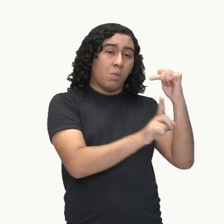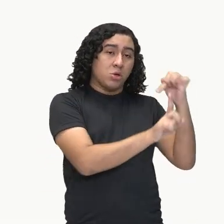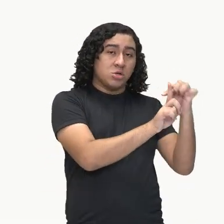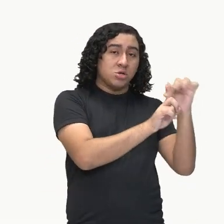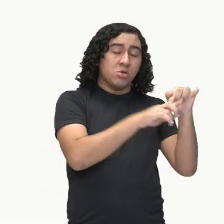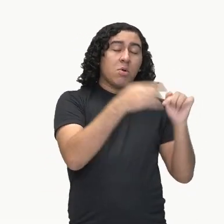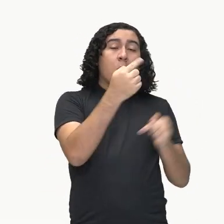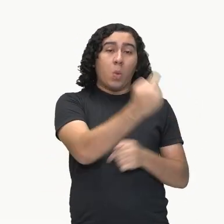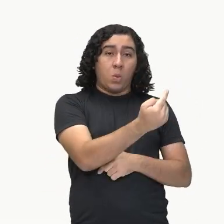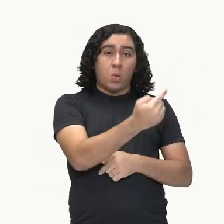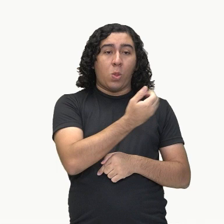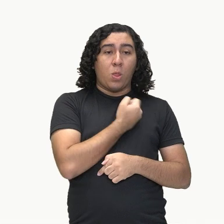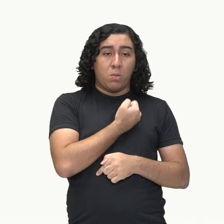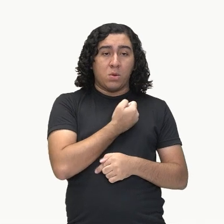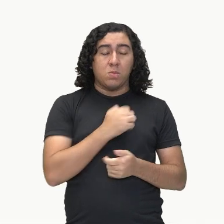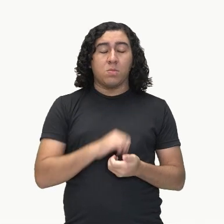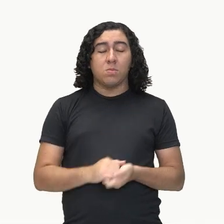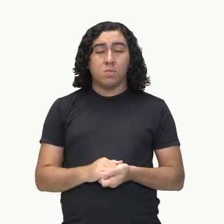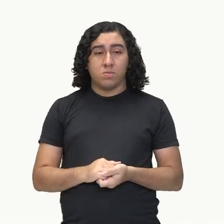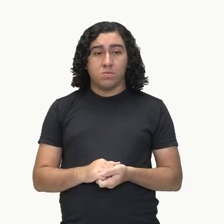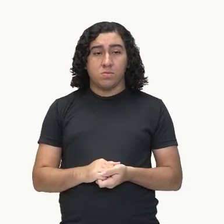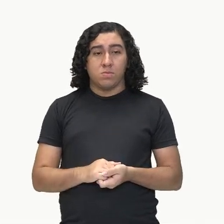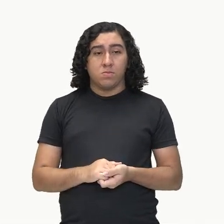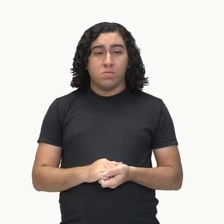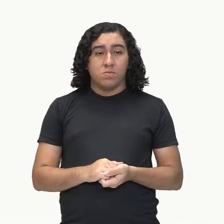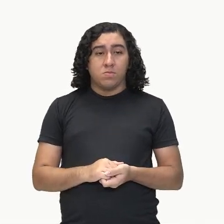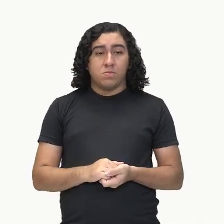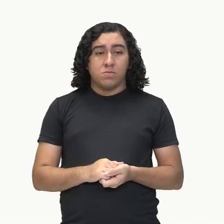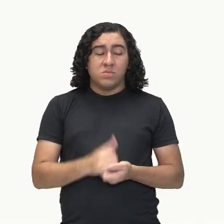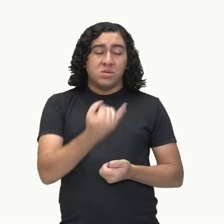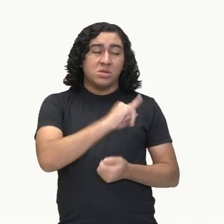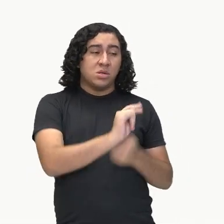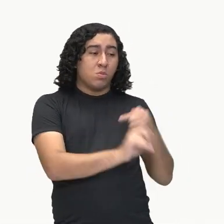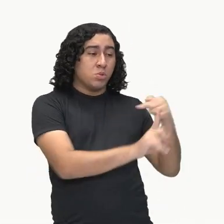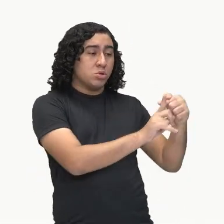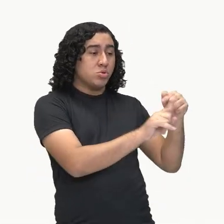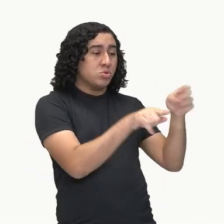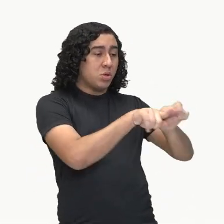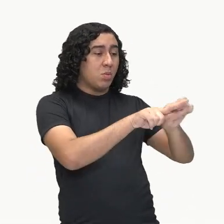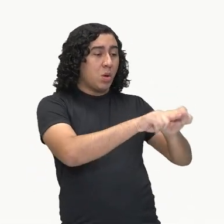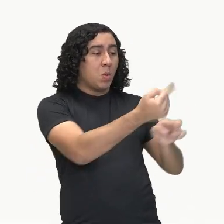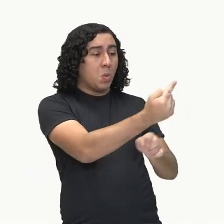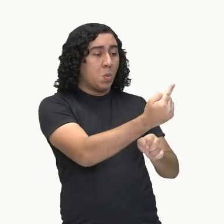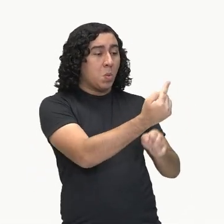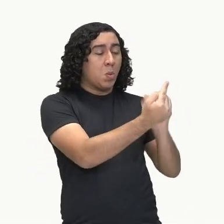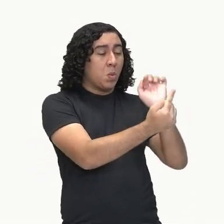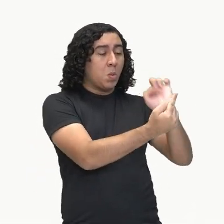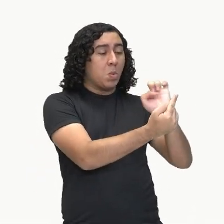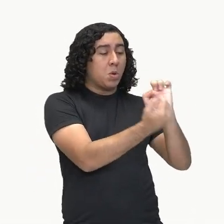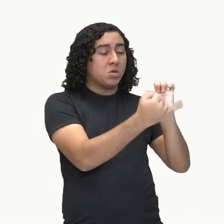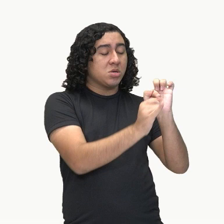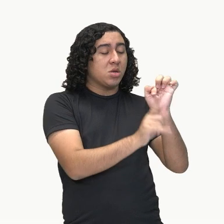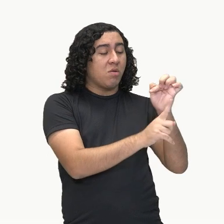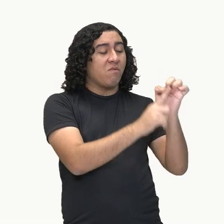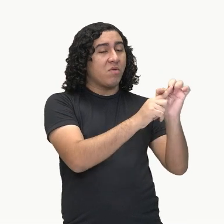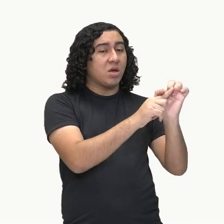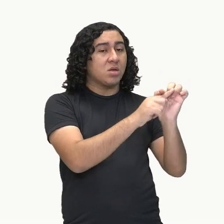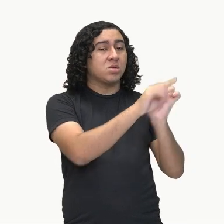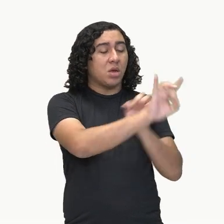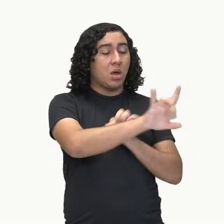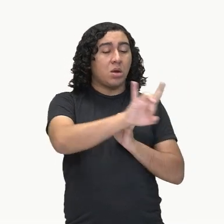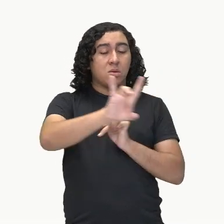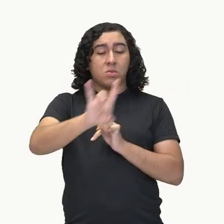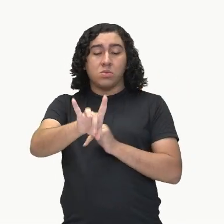entendemos que é o coeficiente 1. Se é positivo e se é 1, o 1, se eu multiplicar por cada termo